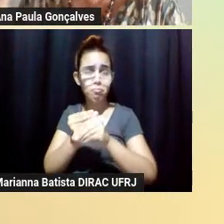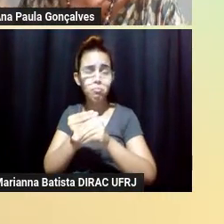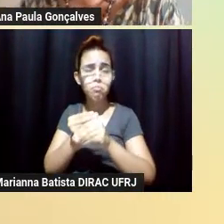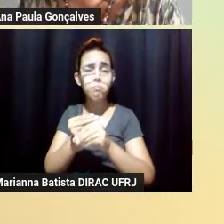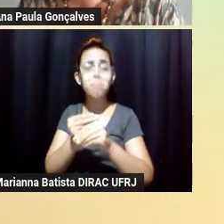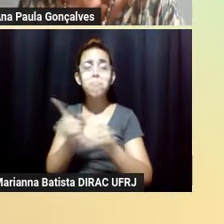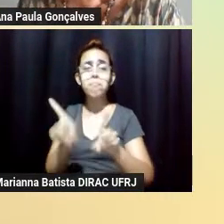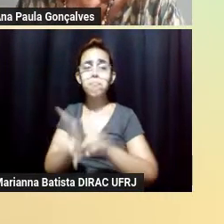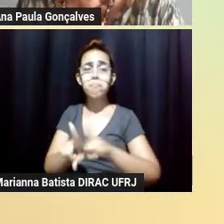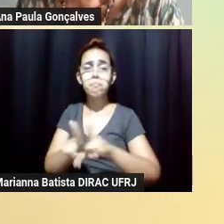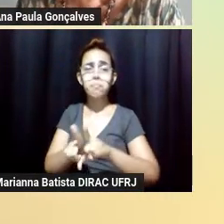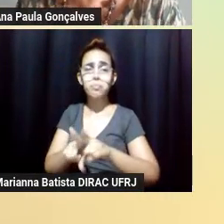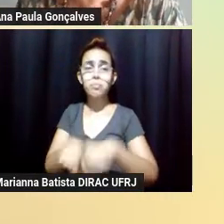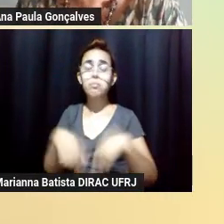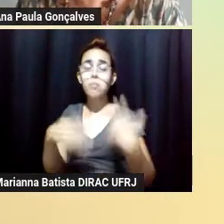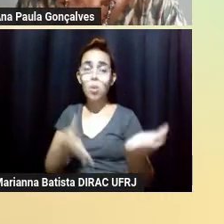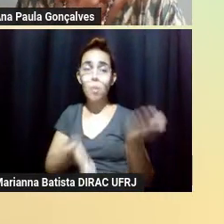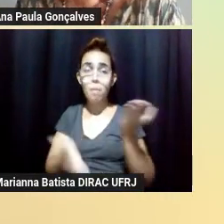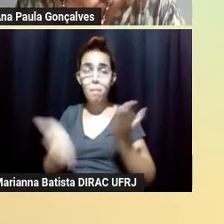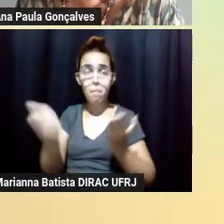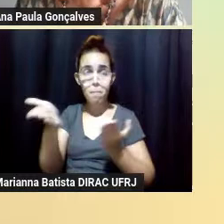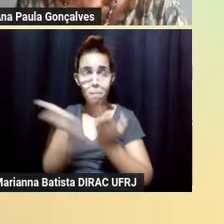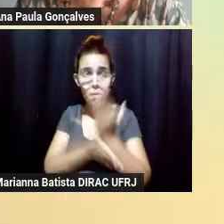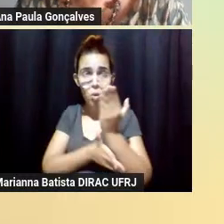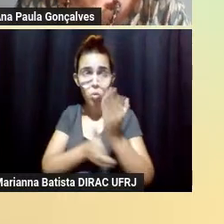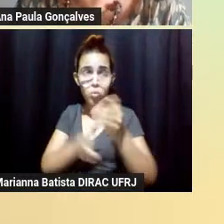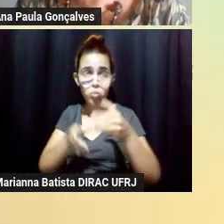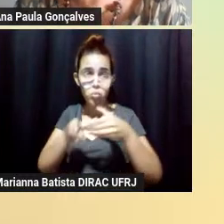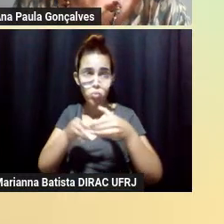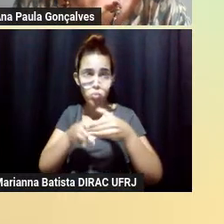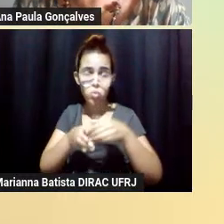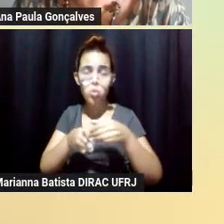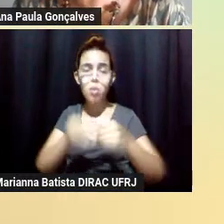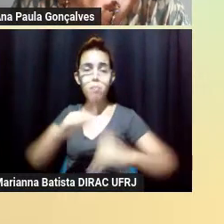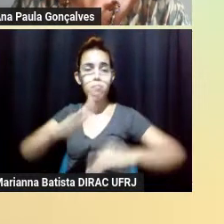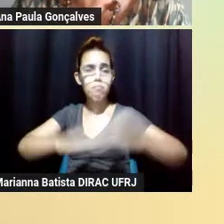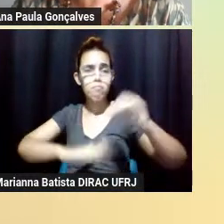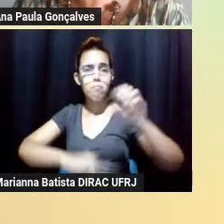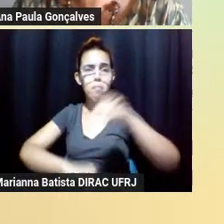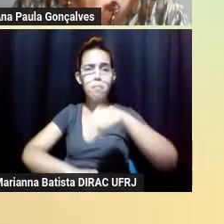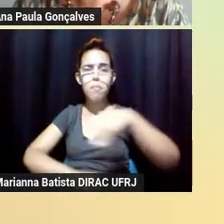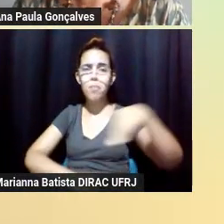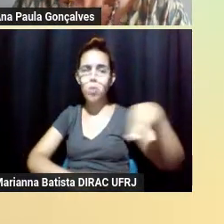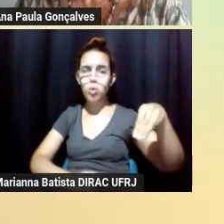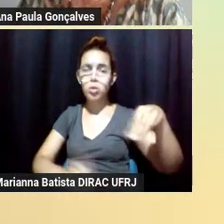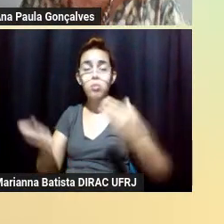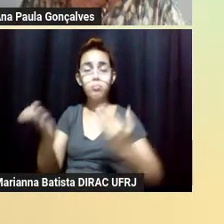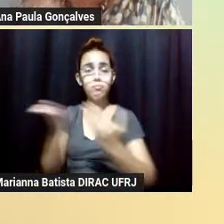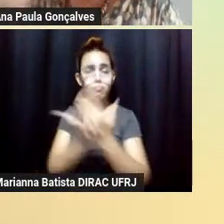faço um processo seletivo para ser monitora de lógica para a ciência da computação e sou aprovada.